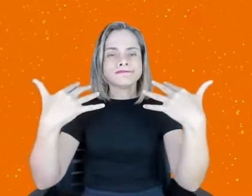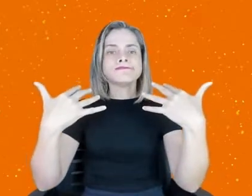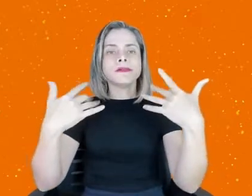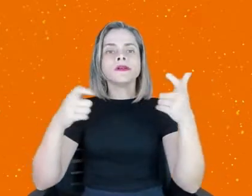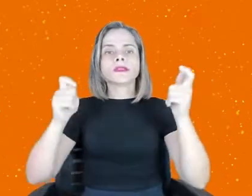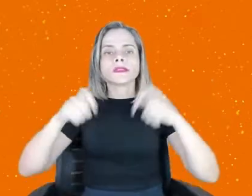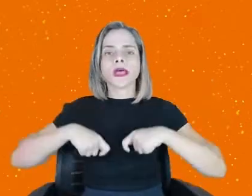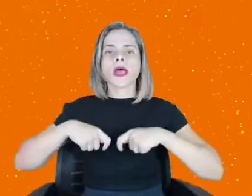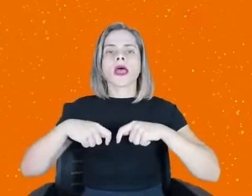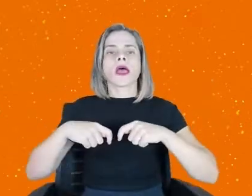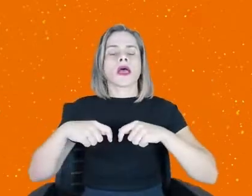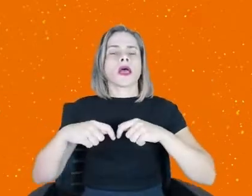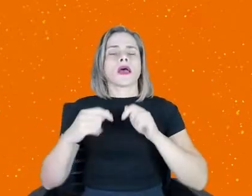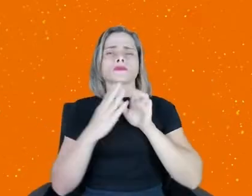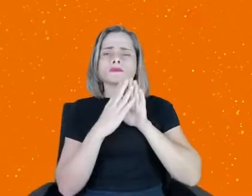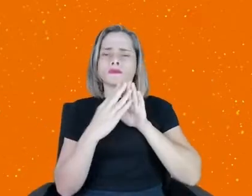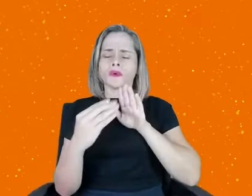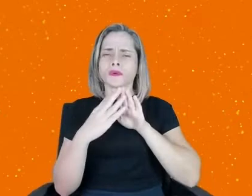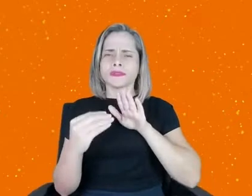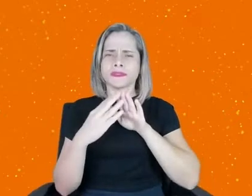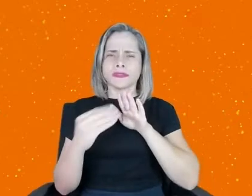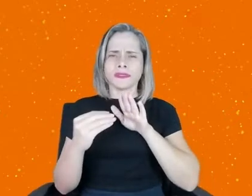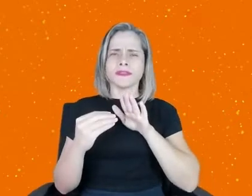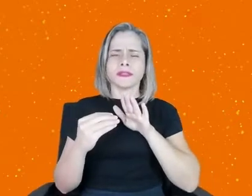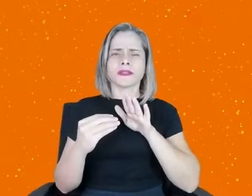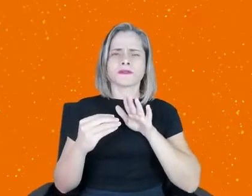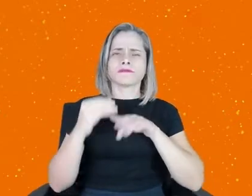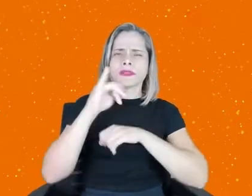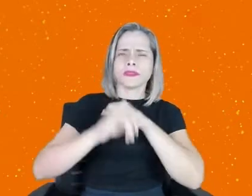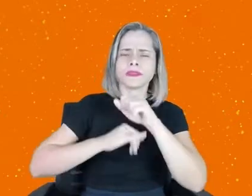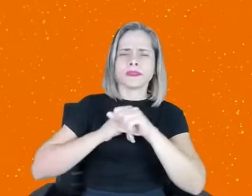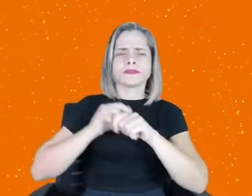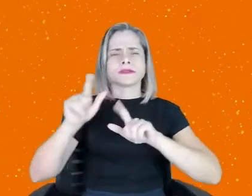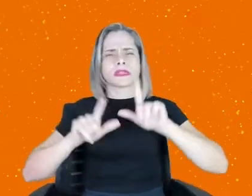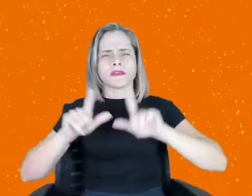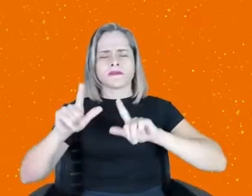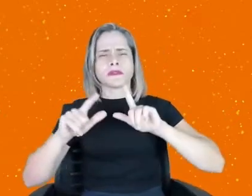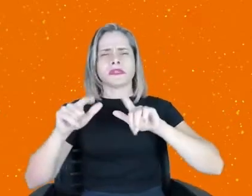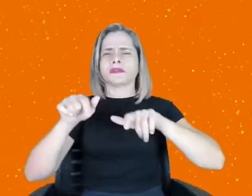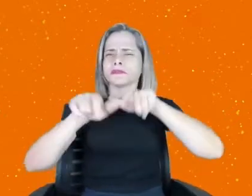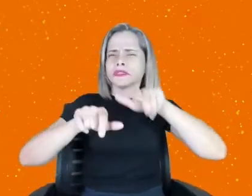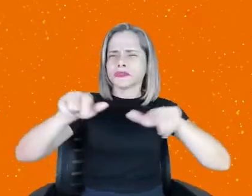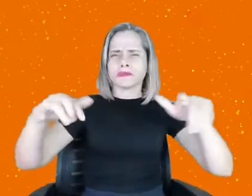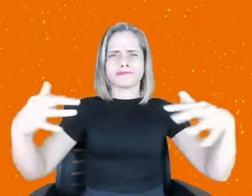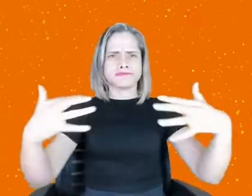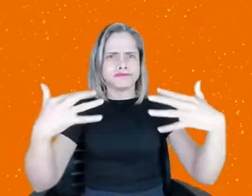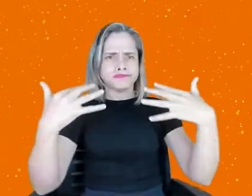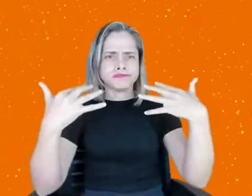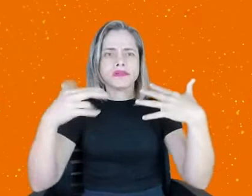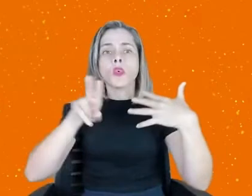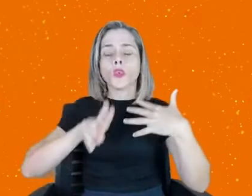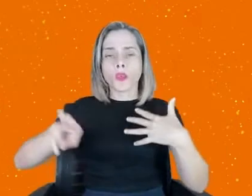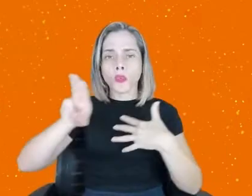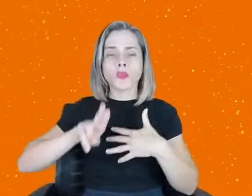modelos da mídia de massa os formatos de Publicidade que existem ali direcionados a mídia